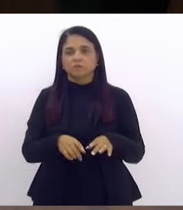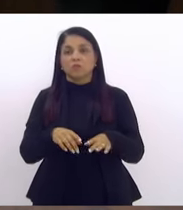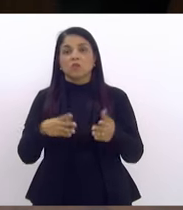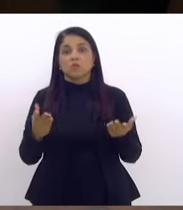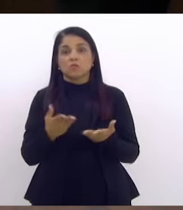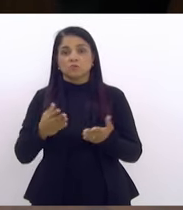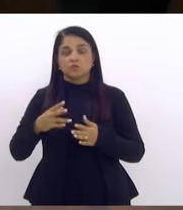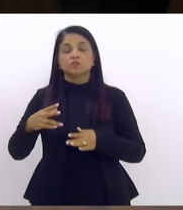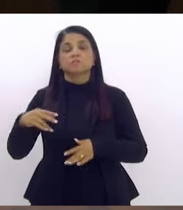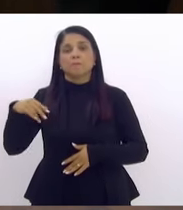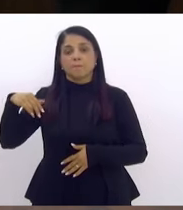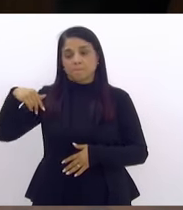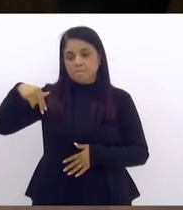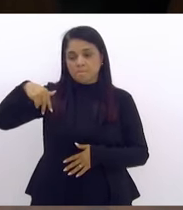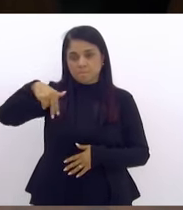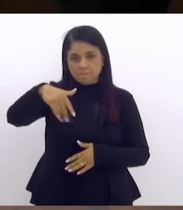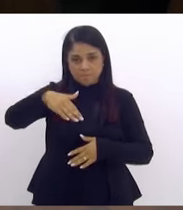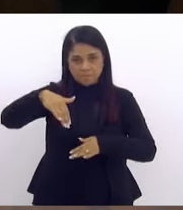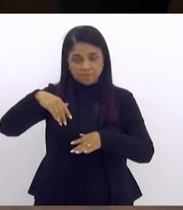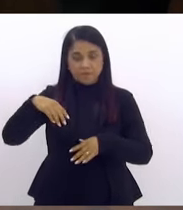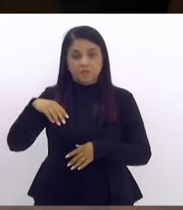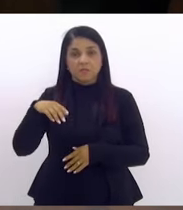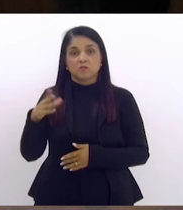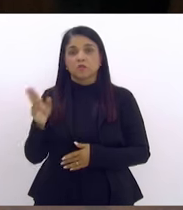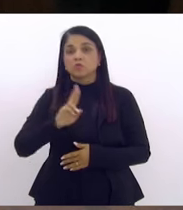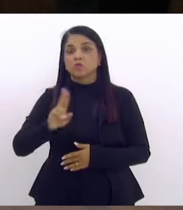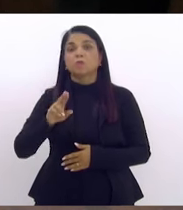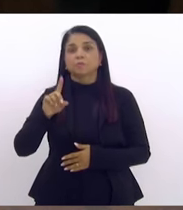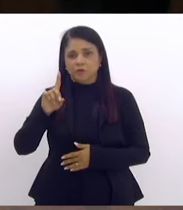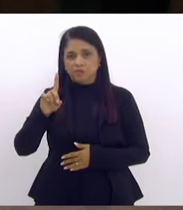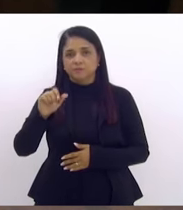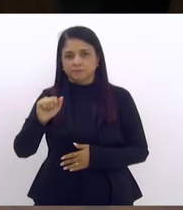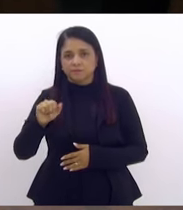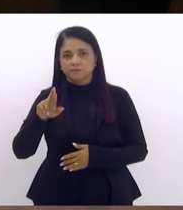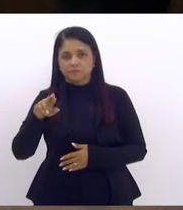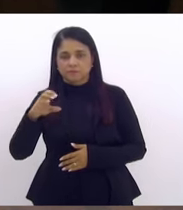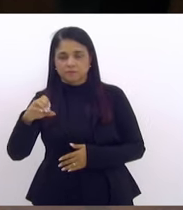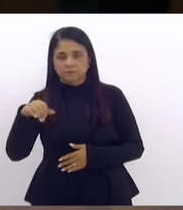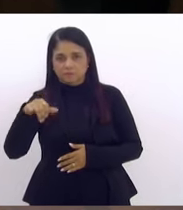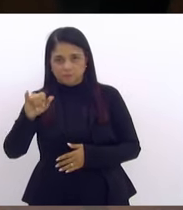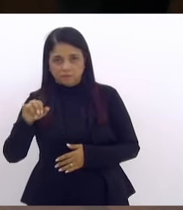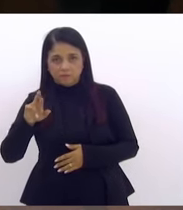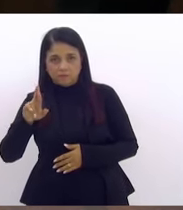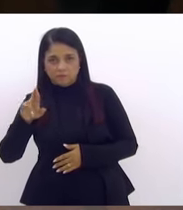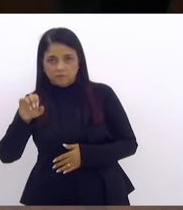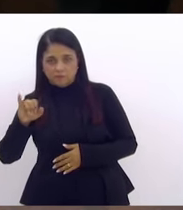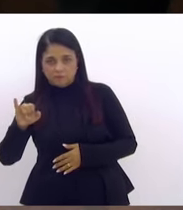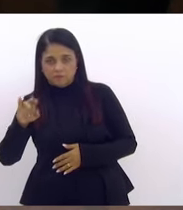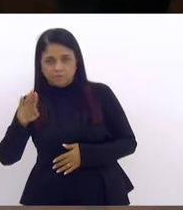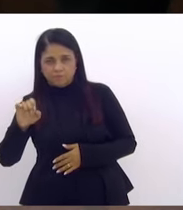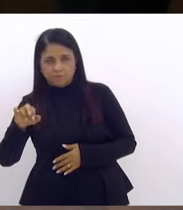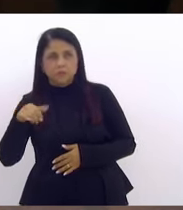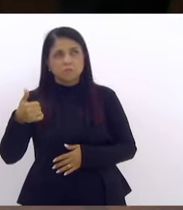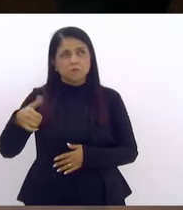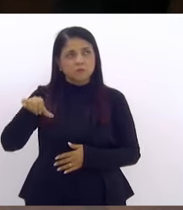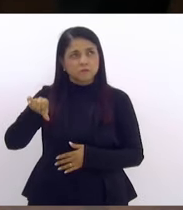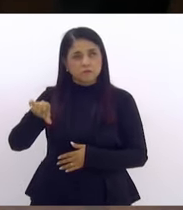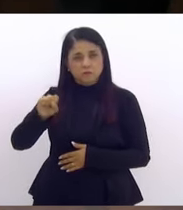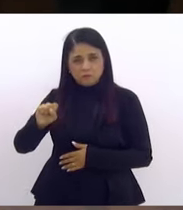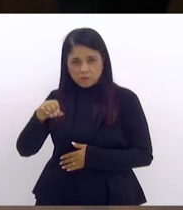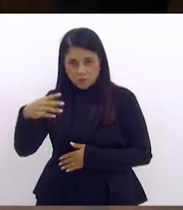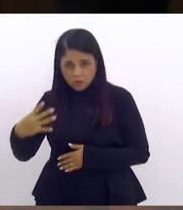hoje Professor Darcy Ribeiro, construída em 1984, se não me salve a memória,